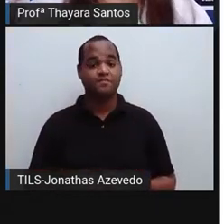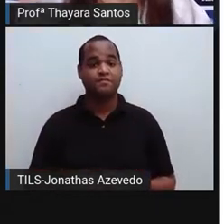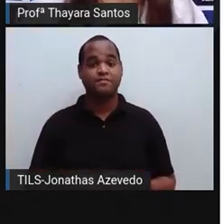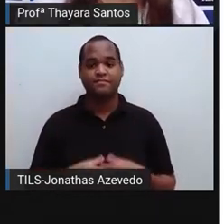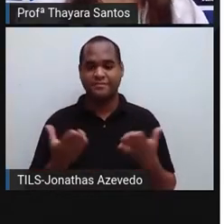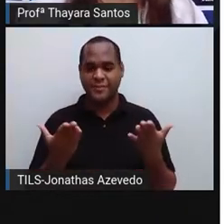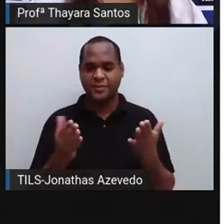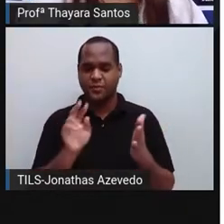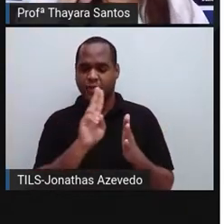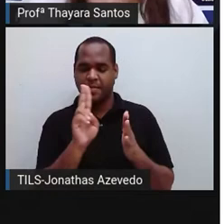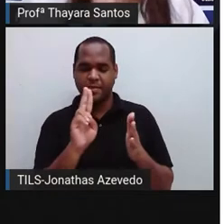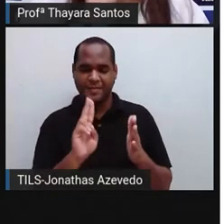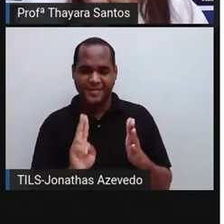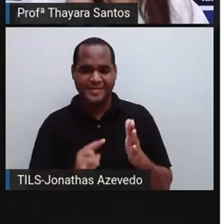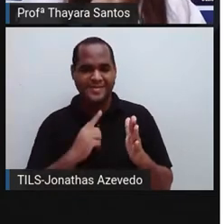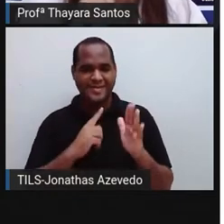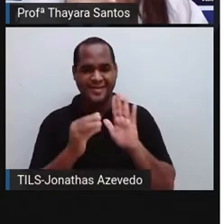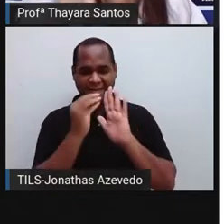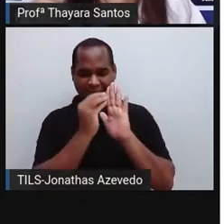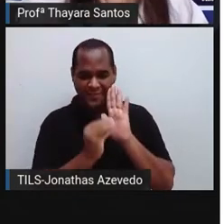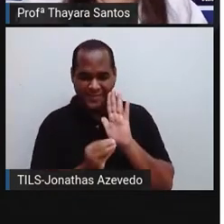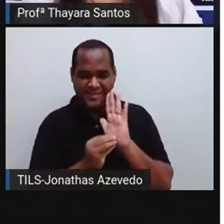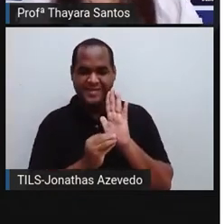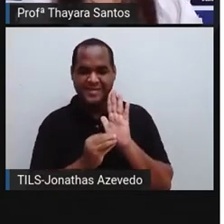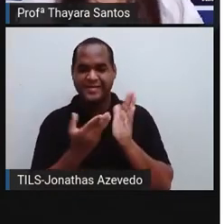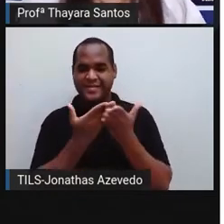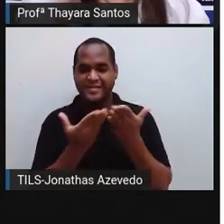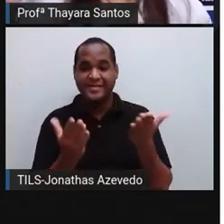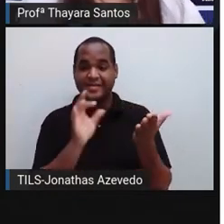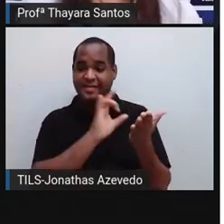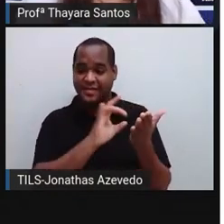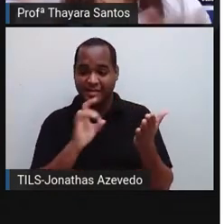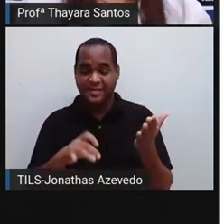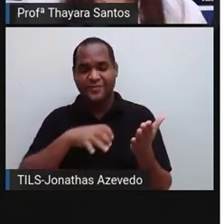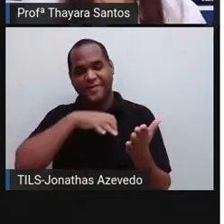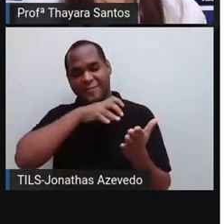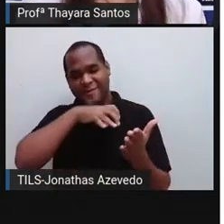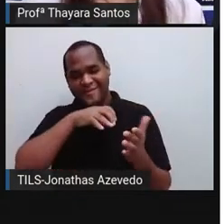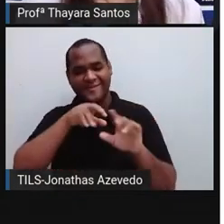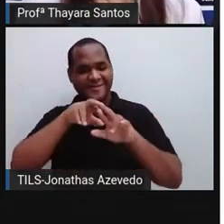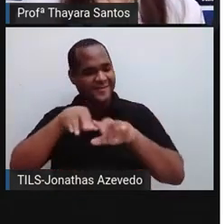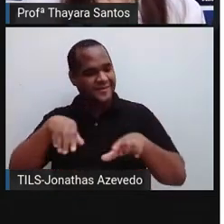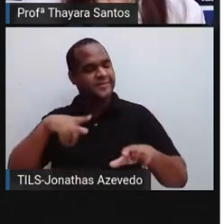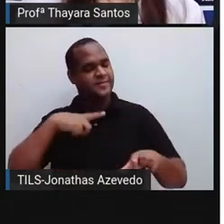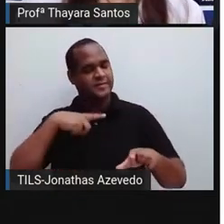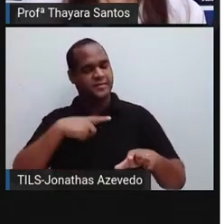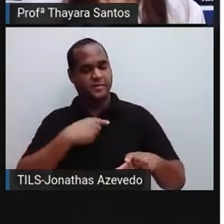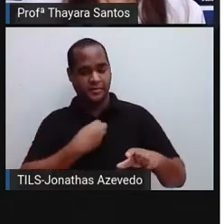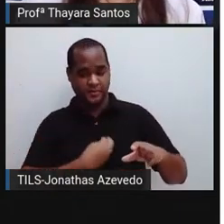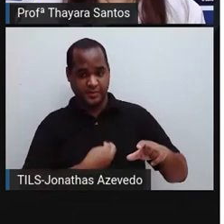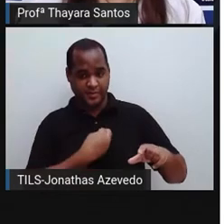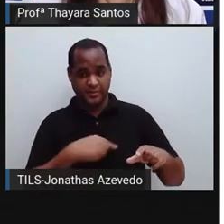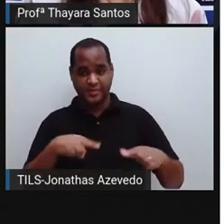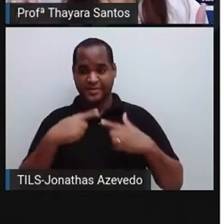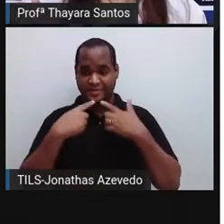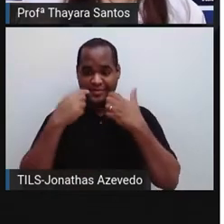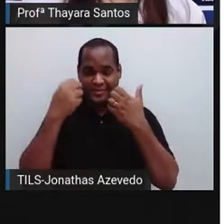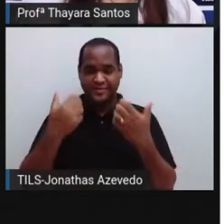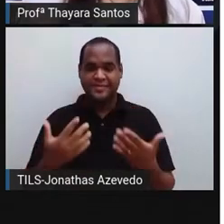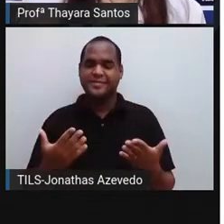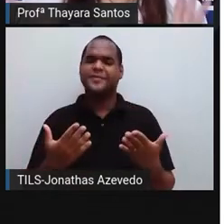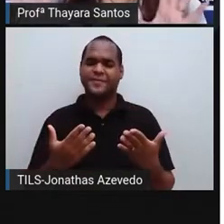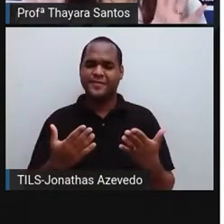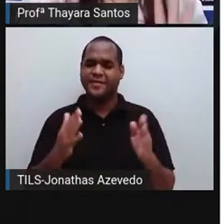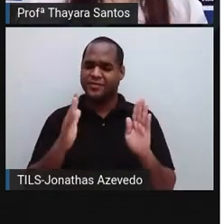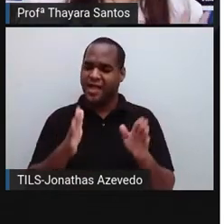Agora, vamos dar nome para esses animais aí, para esses organismos, na verdade, aí que a gente está falando, porque a